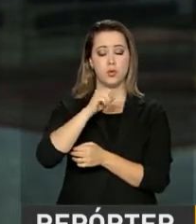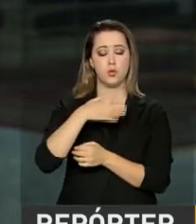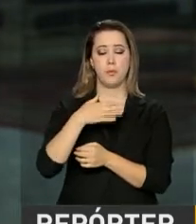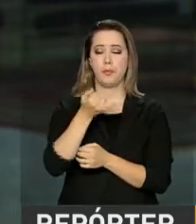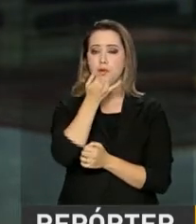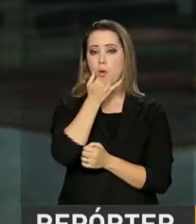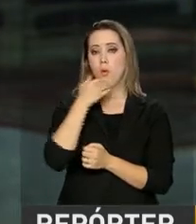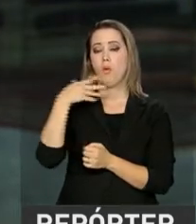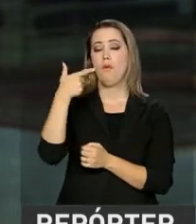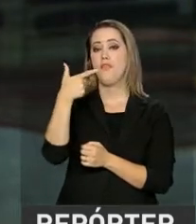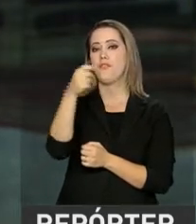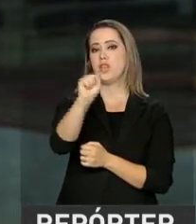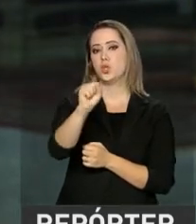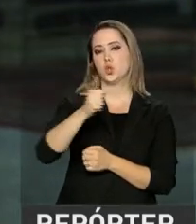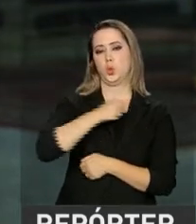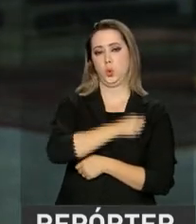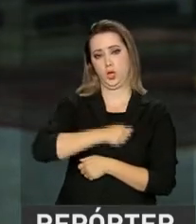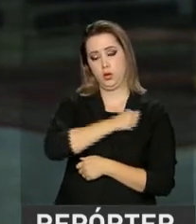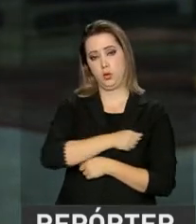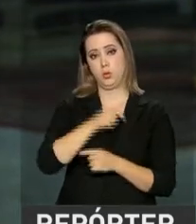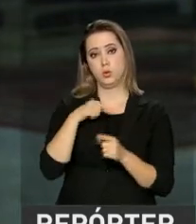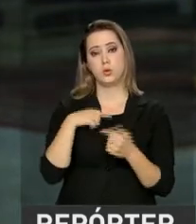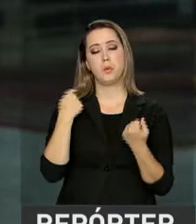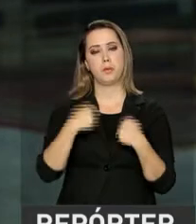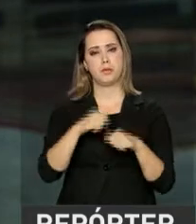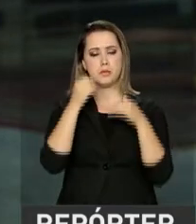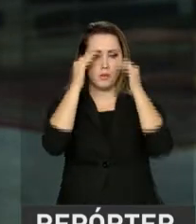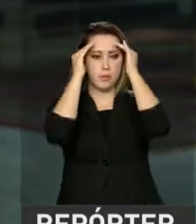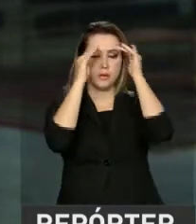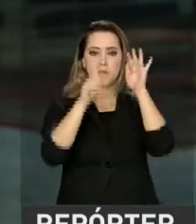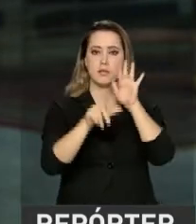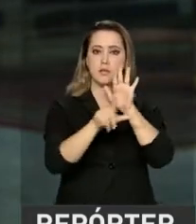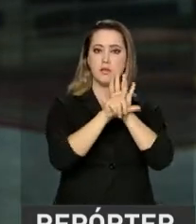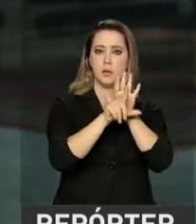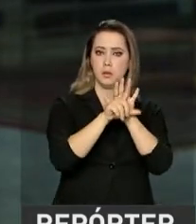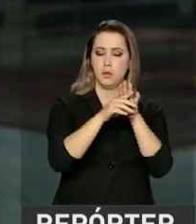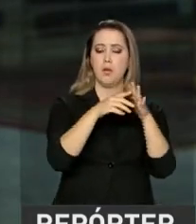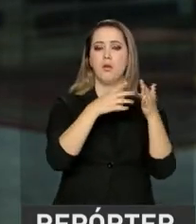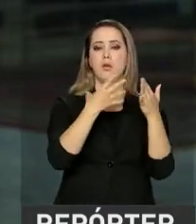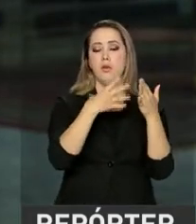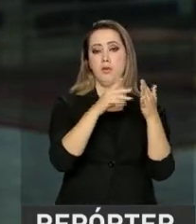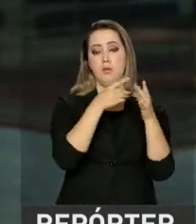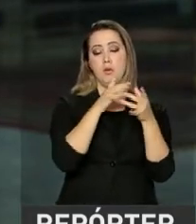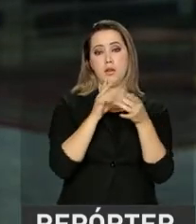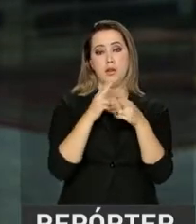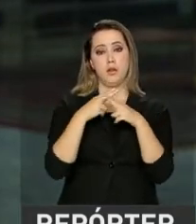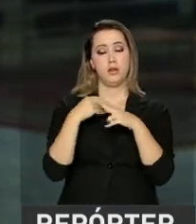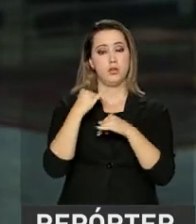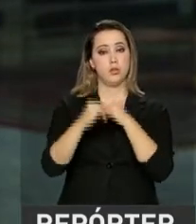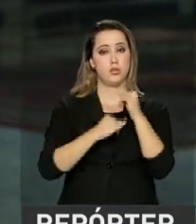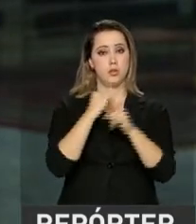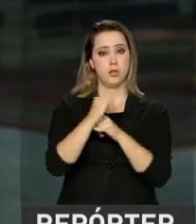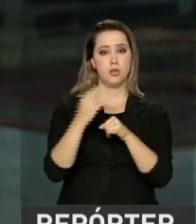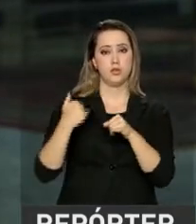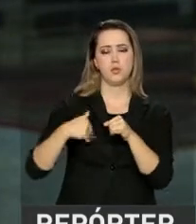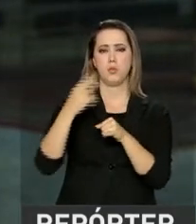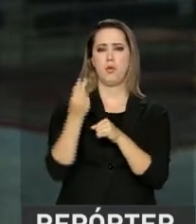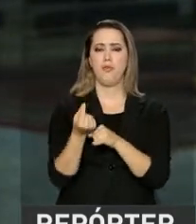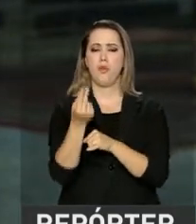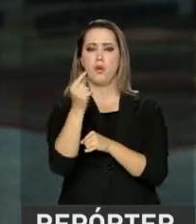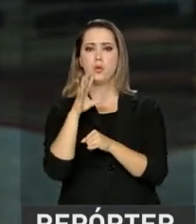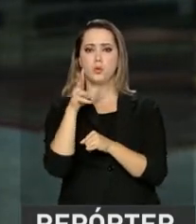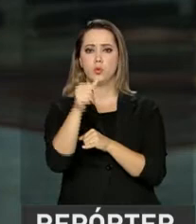vencedores deverão atender aos objetivos do Programa Nacional de Banda Larga. A seleção será feita pelo critério de maior valor